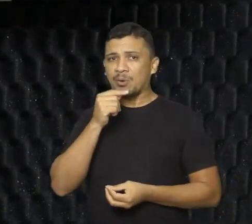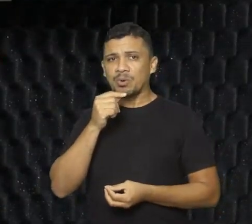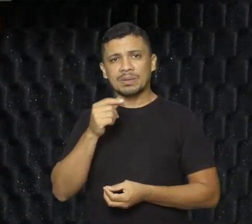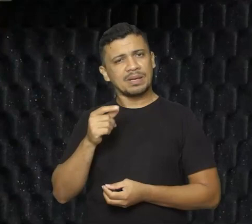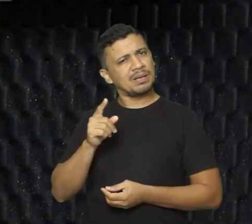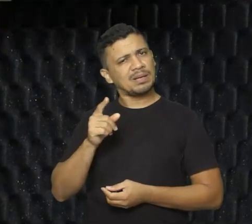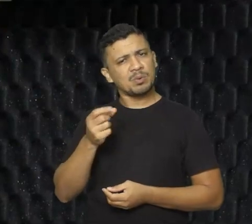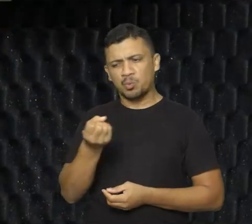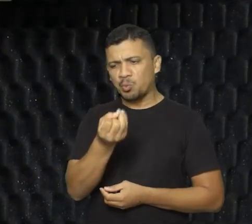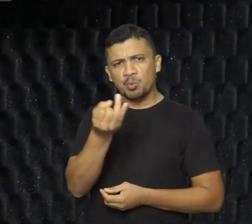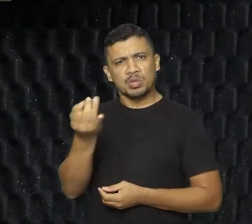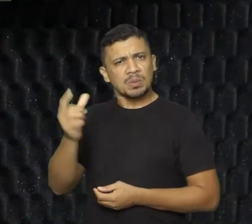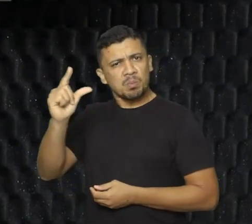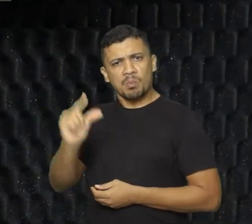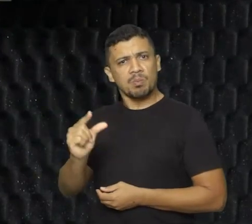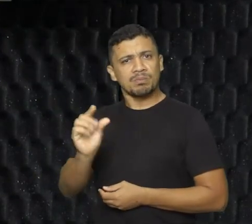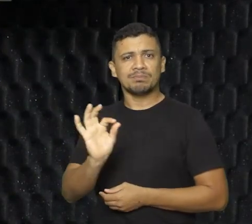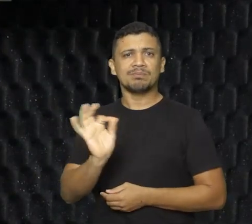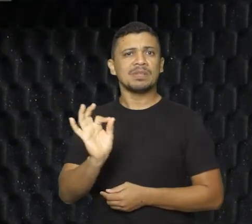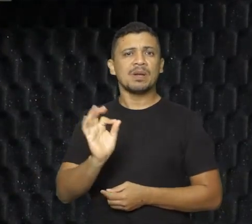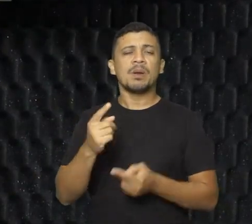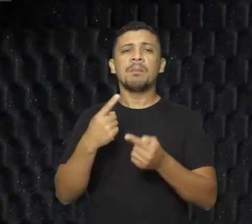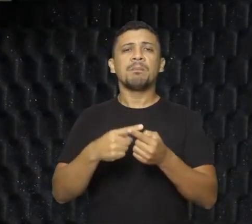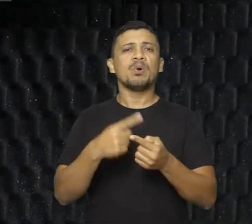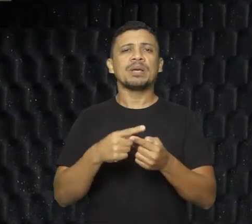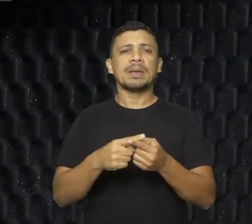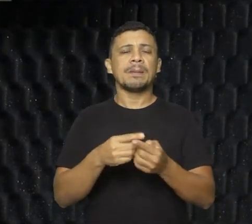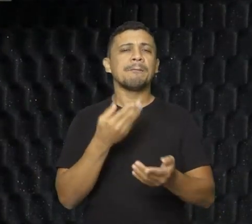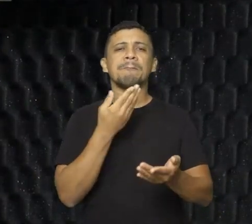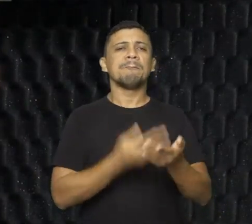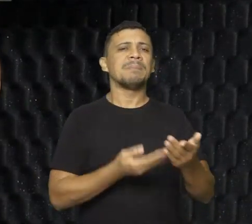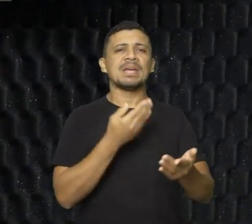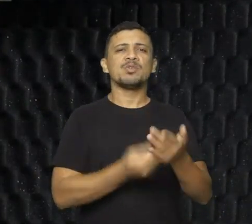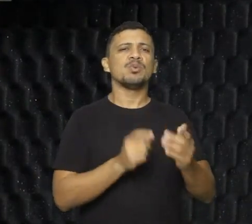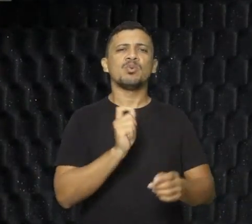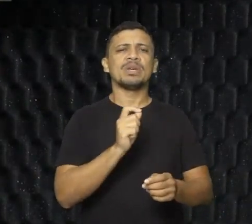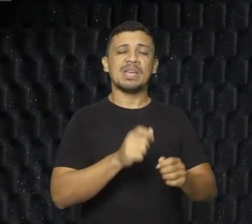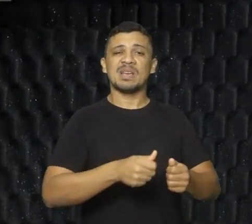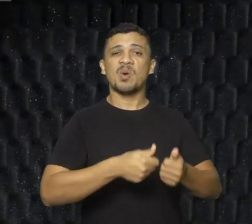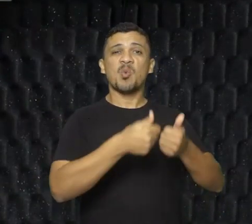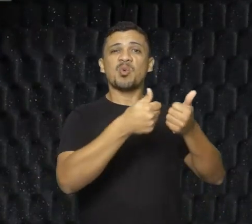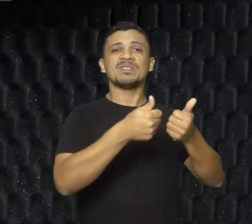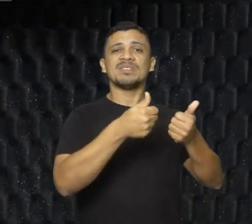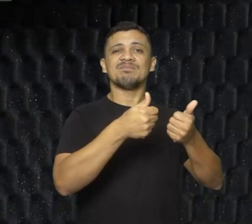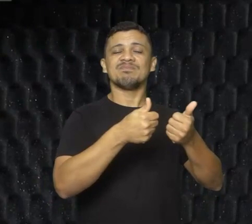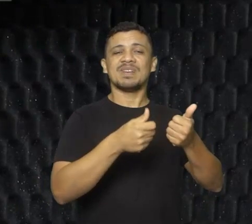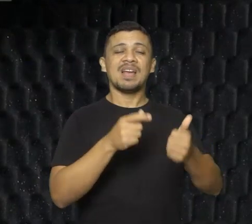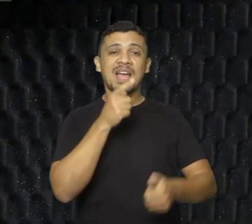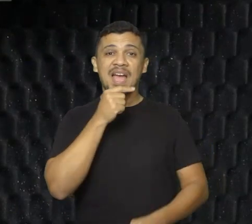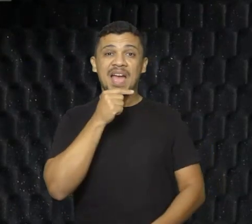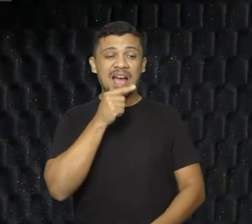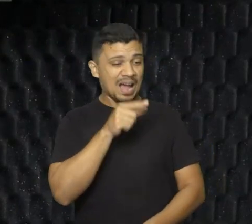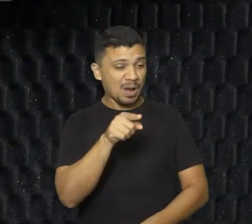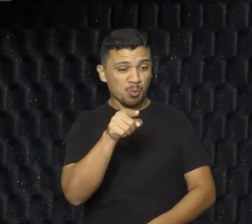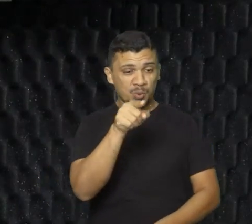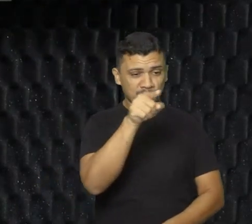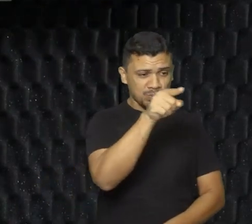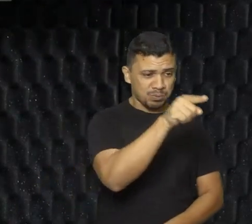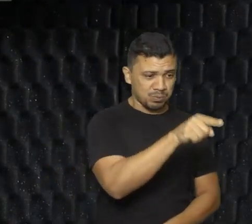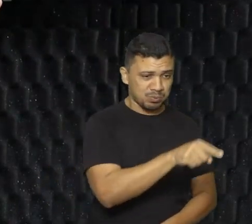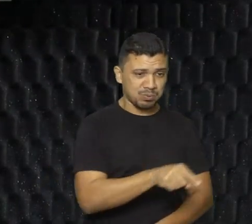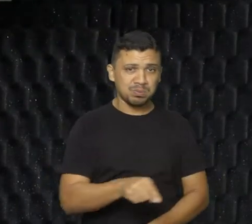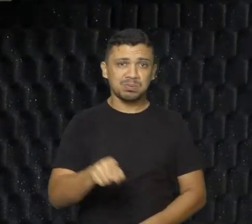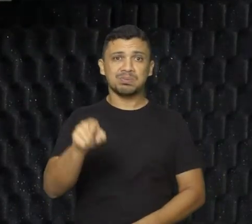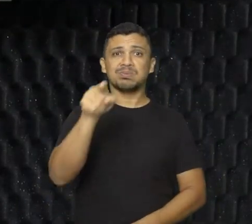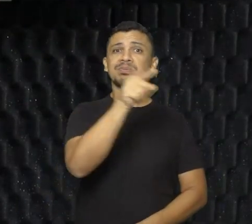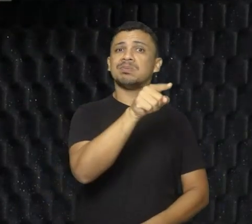pela quantidade, ela acaba devido à perda de qualidade. A água é cíclica, ela vai estar lá disponível. Você pode